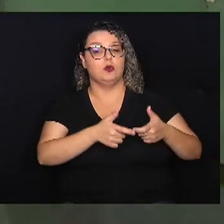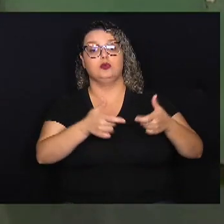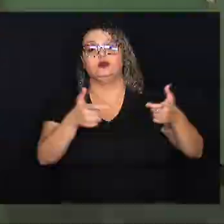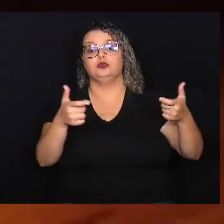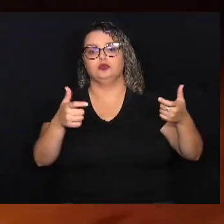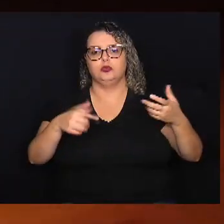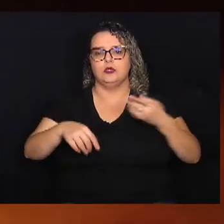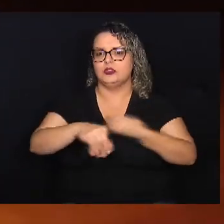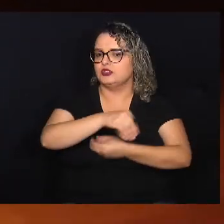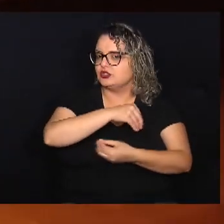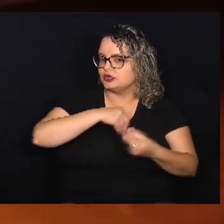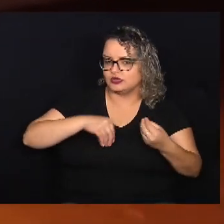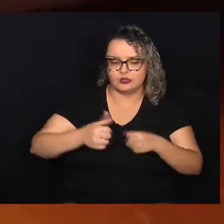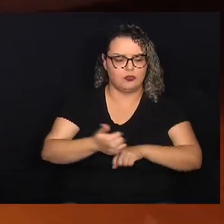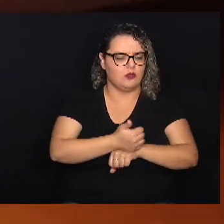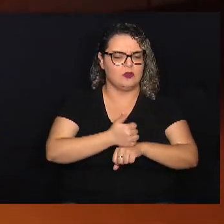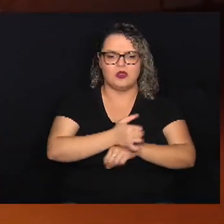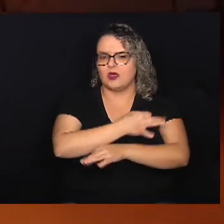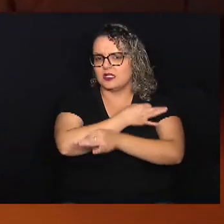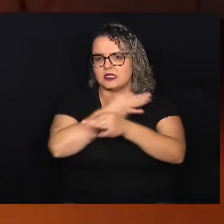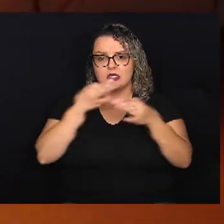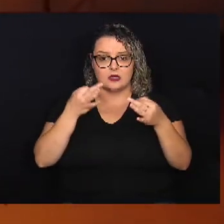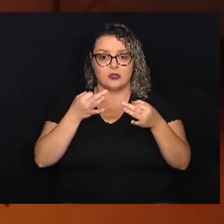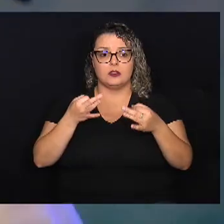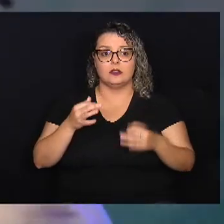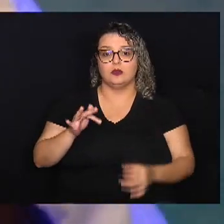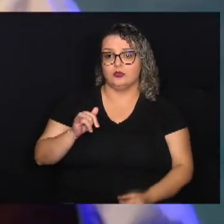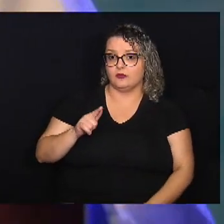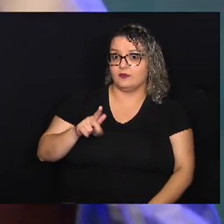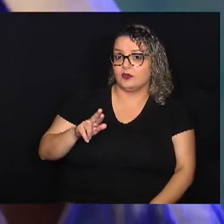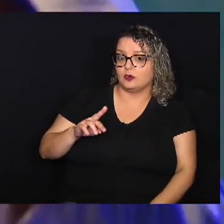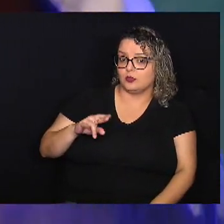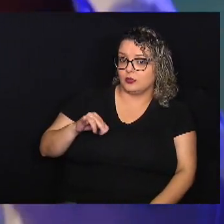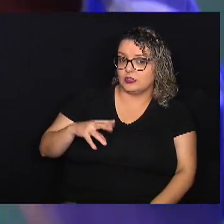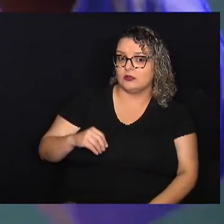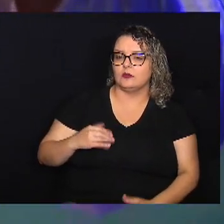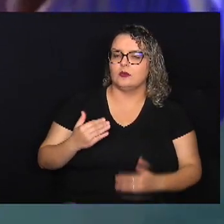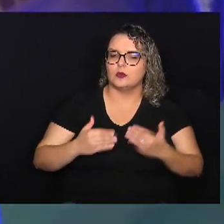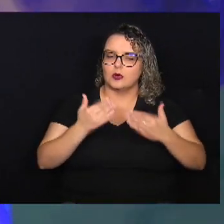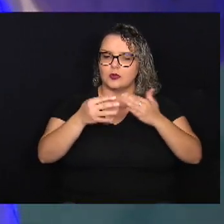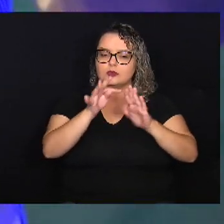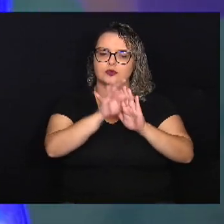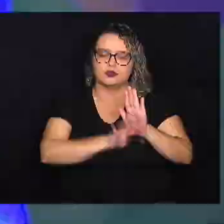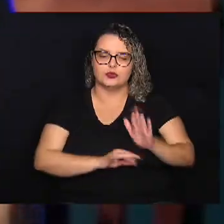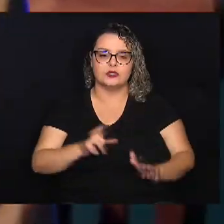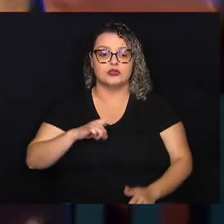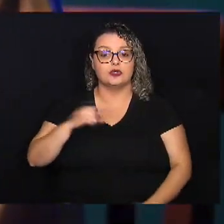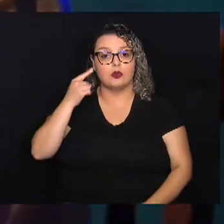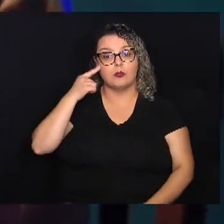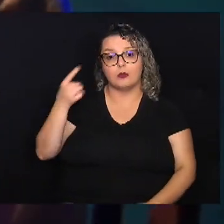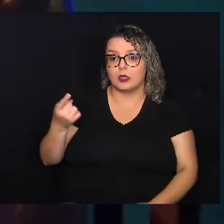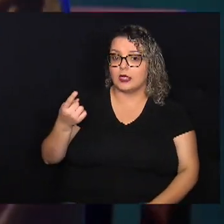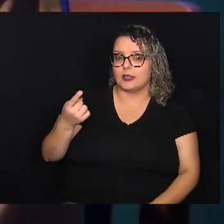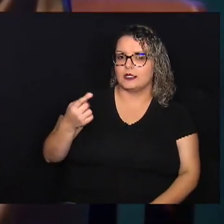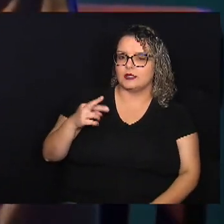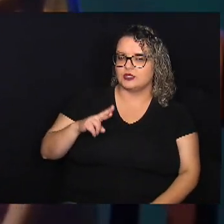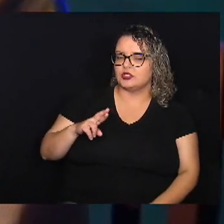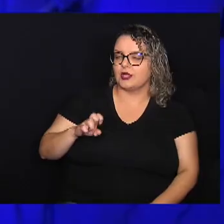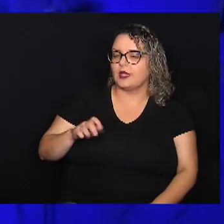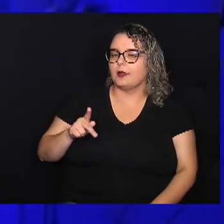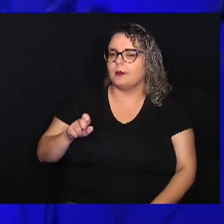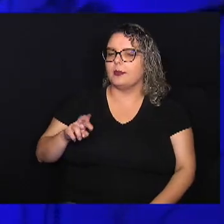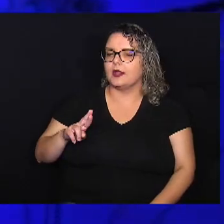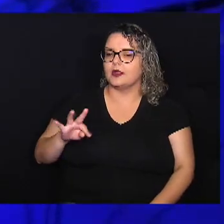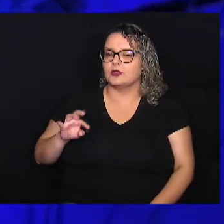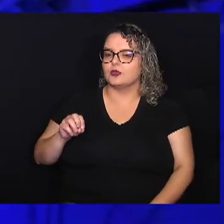grandes profissionais, então no figurino a gente foi construindo esse texto, a gente tinha já uma ideia de repertório, uma escolha de repertório,